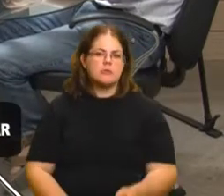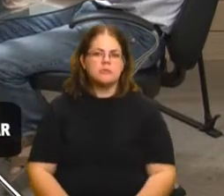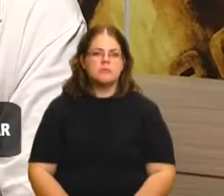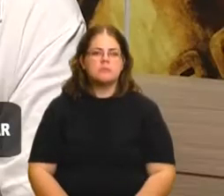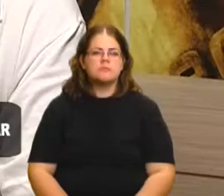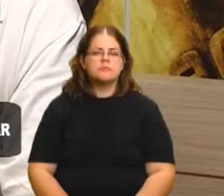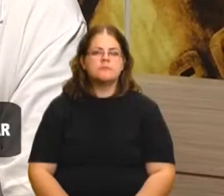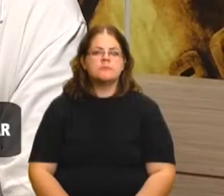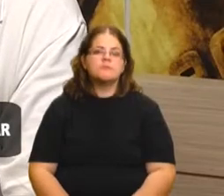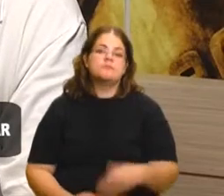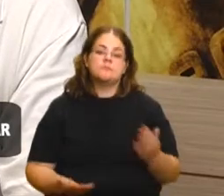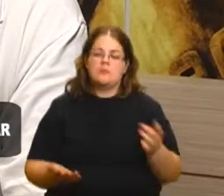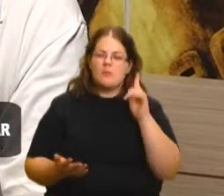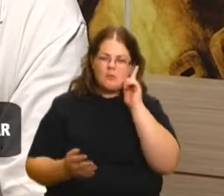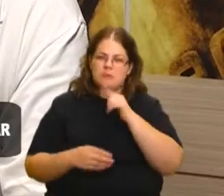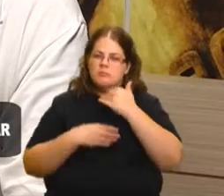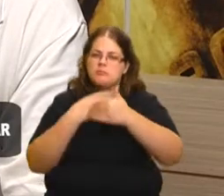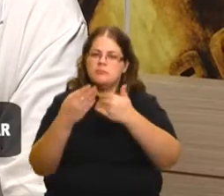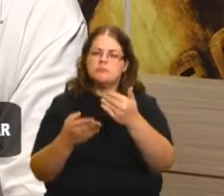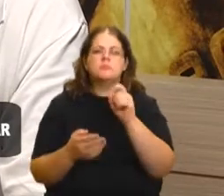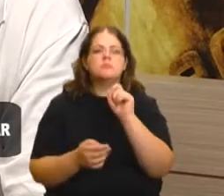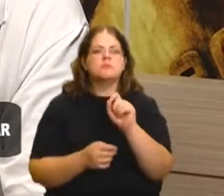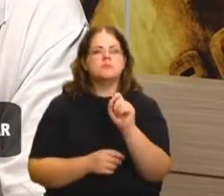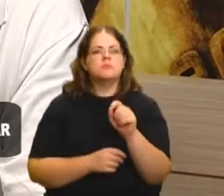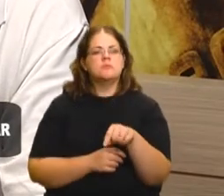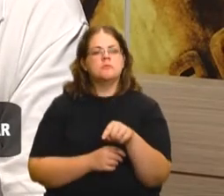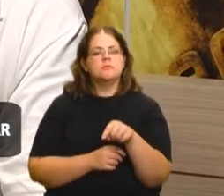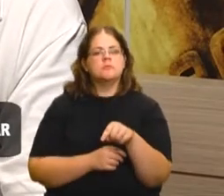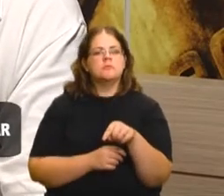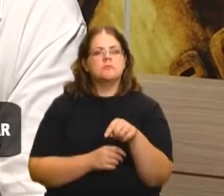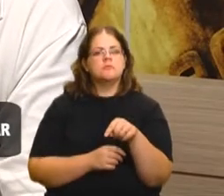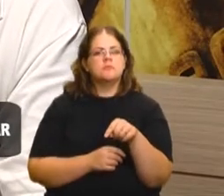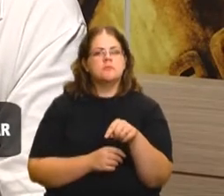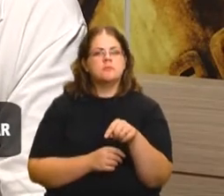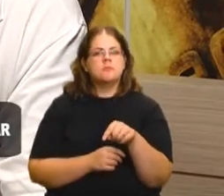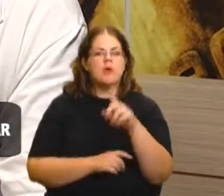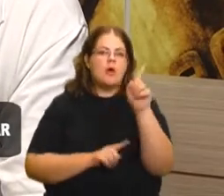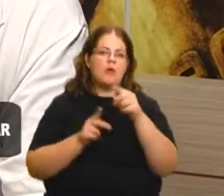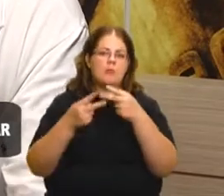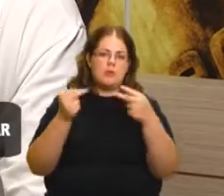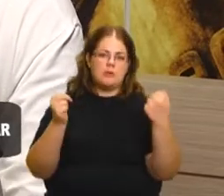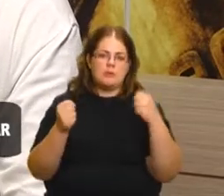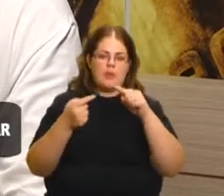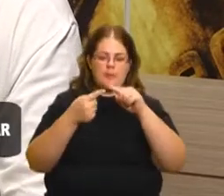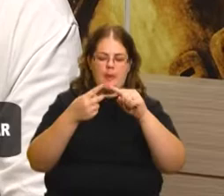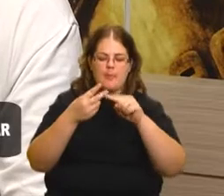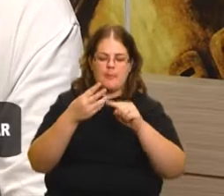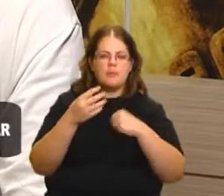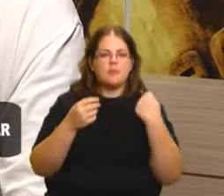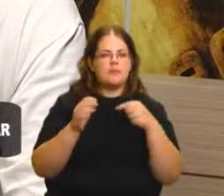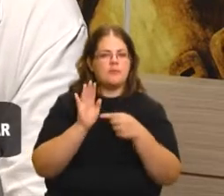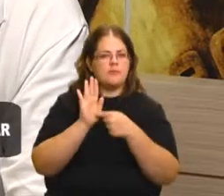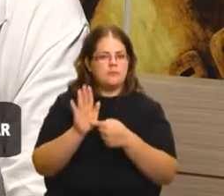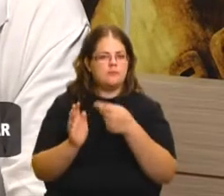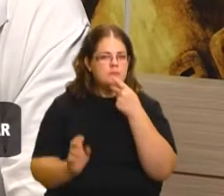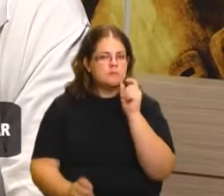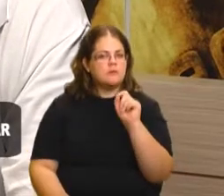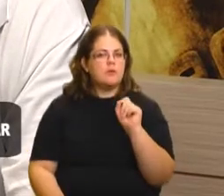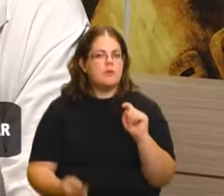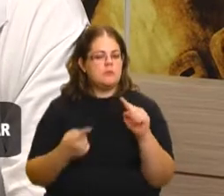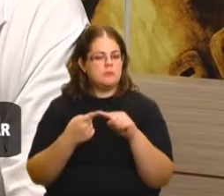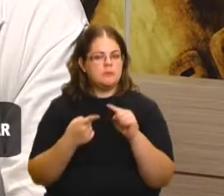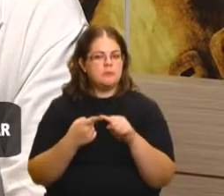coisas vão aflorando. A motivação, bom, eu acho que alguns fatores têm que ser considerados, né? O primeiro